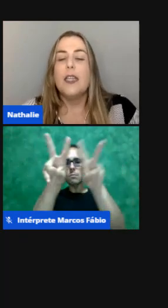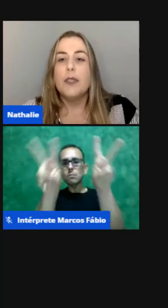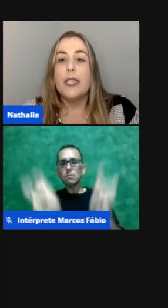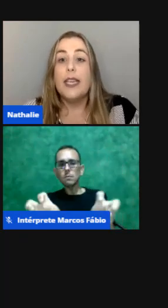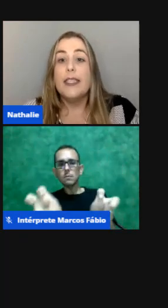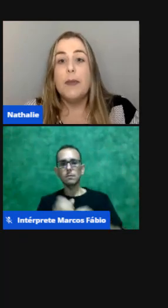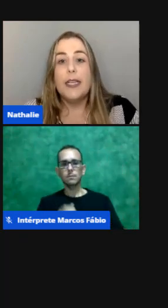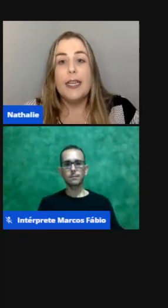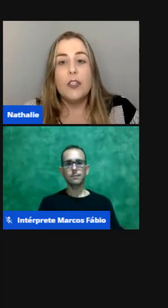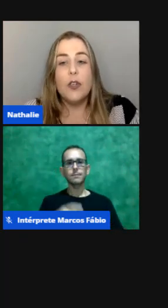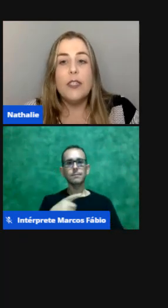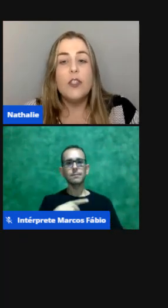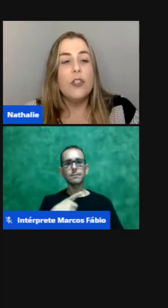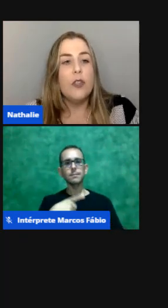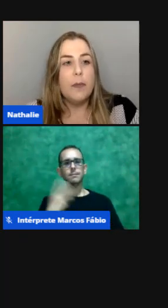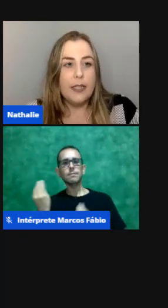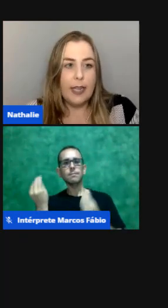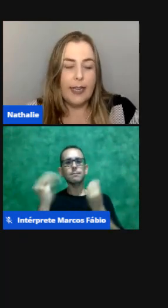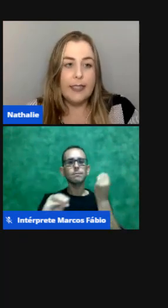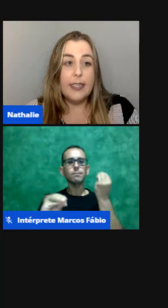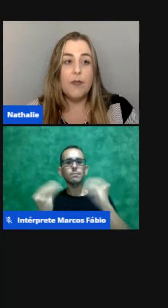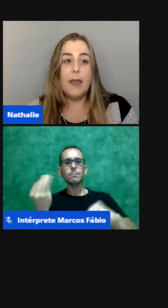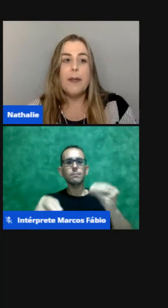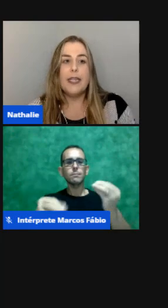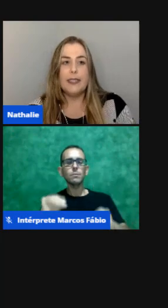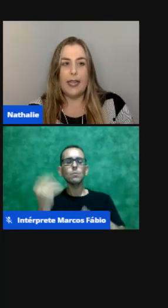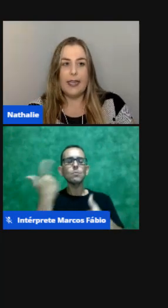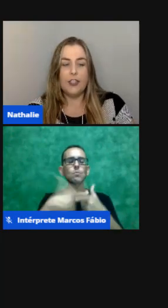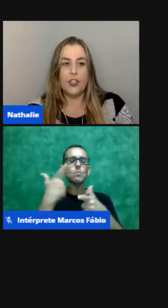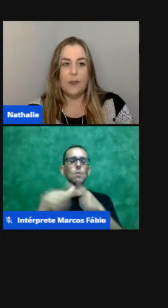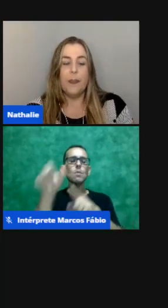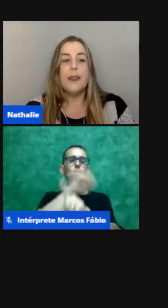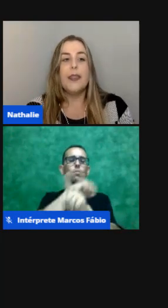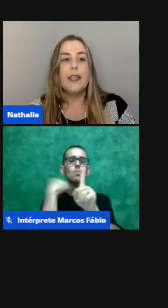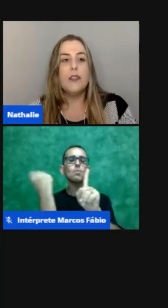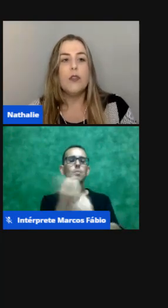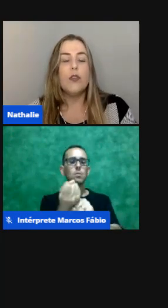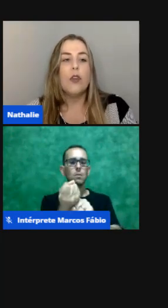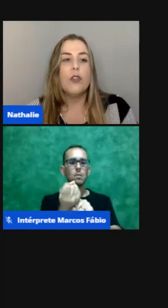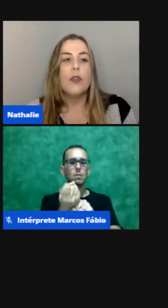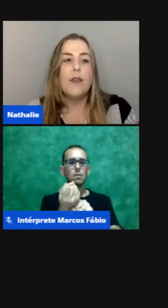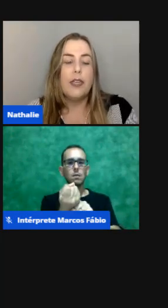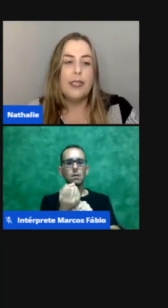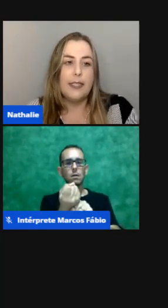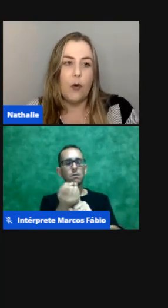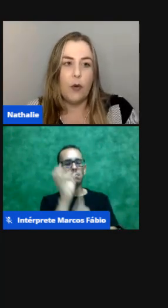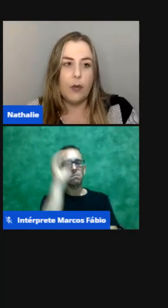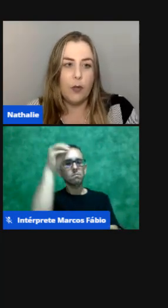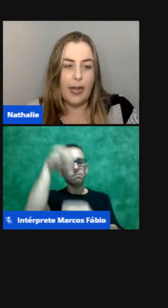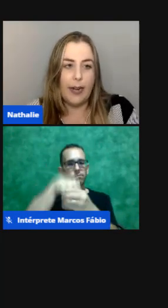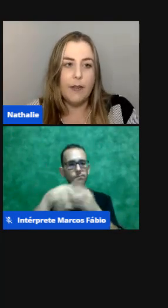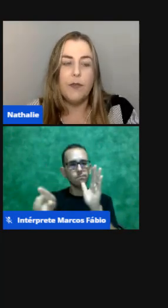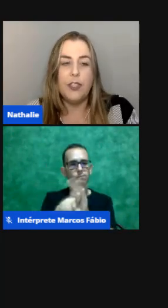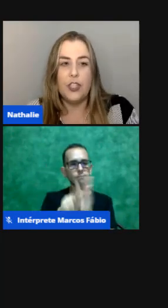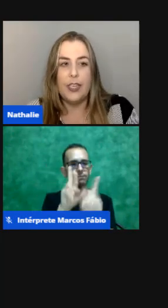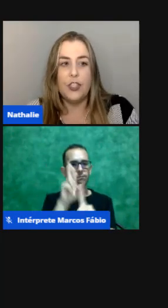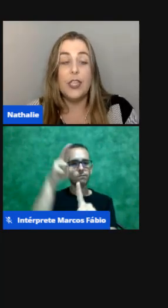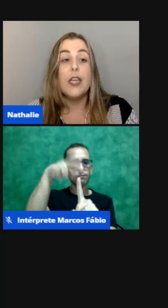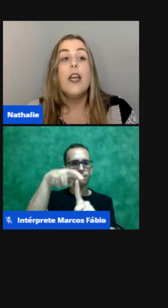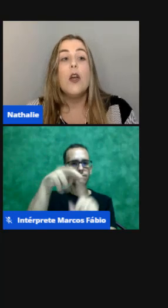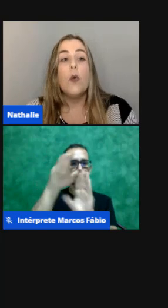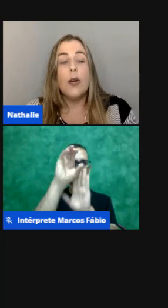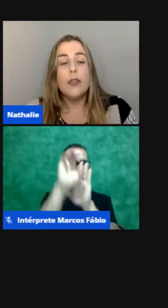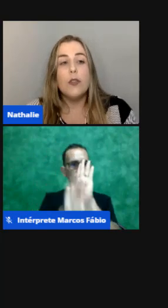nós trazemos aqui as implicações socioambientais, que vem presente tanto no nosso referencial curricular